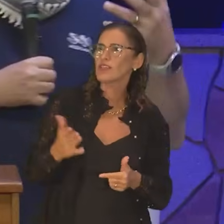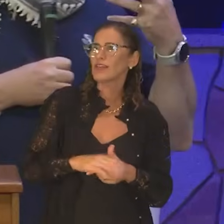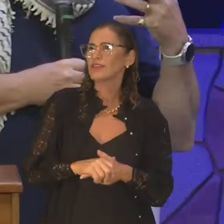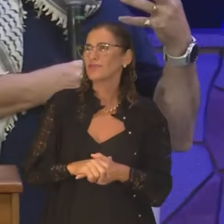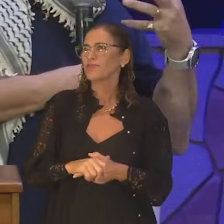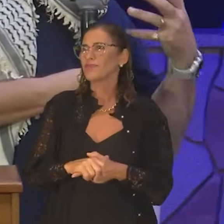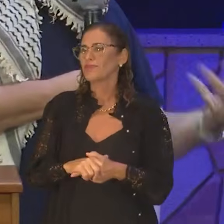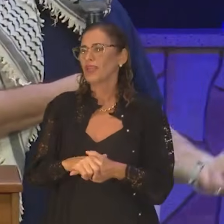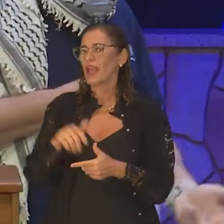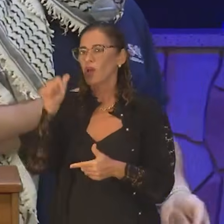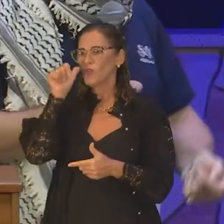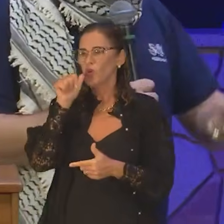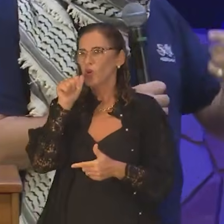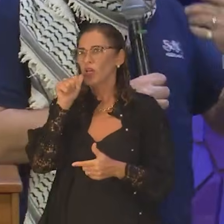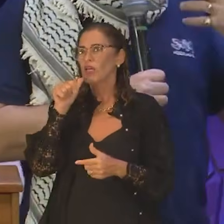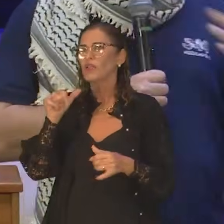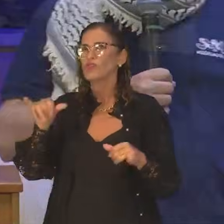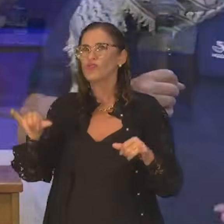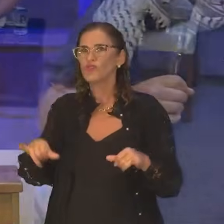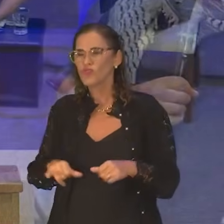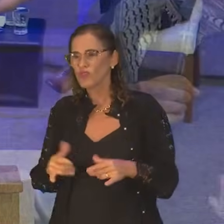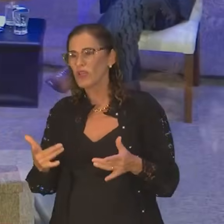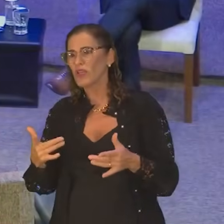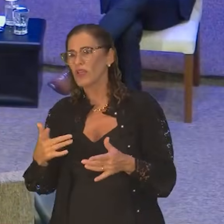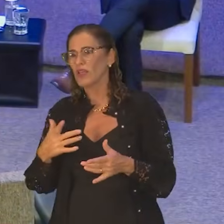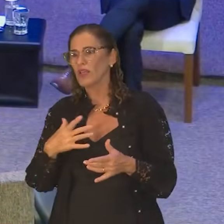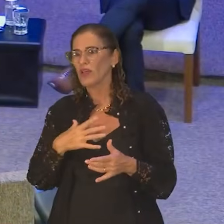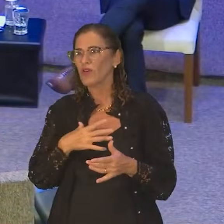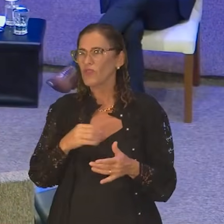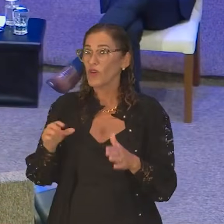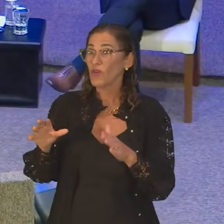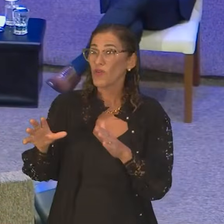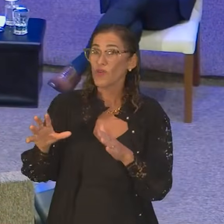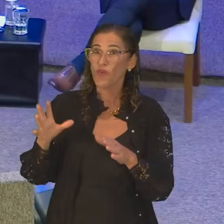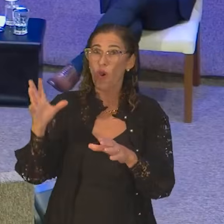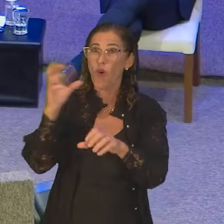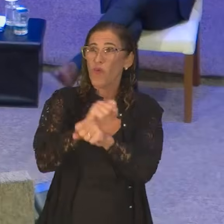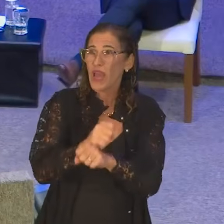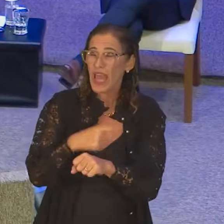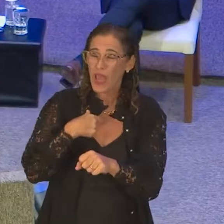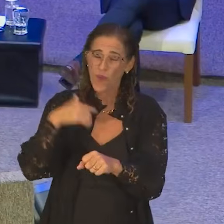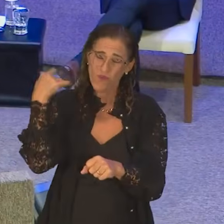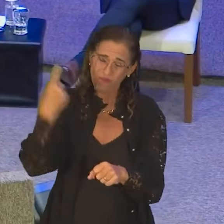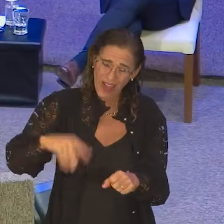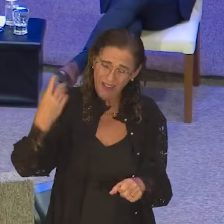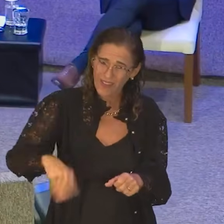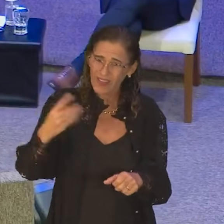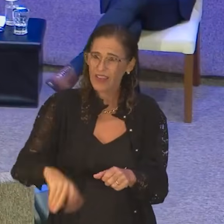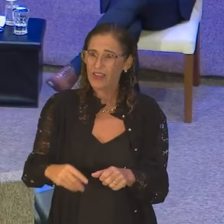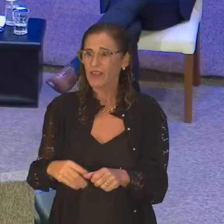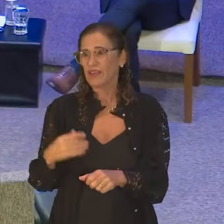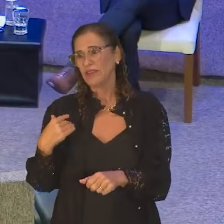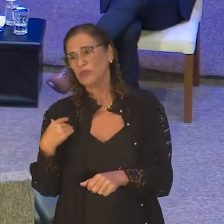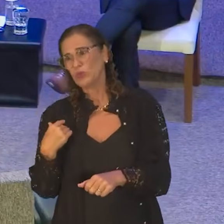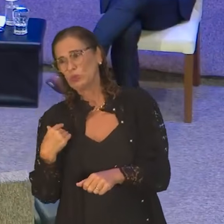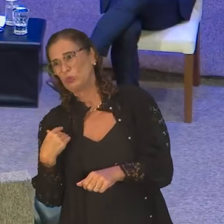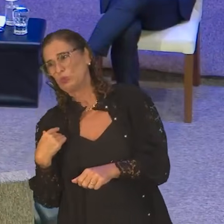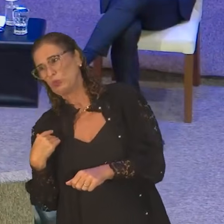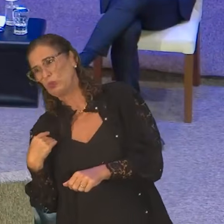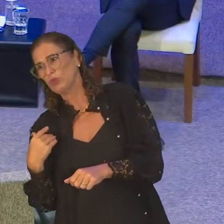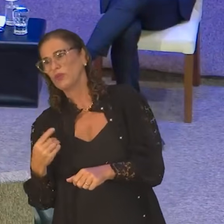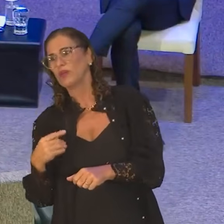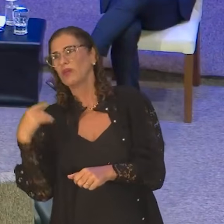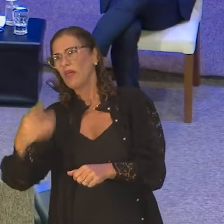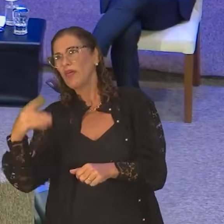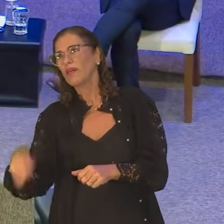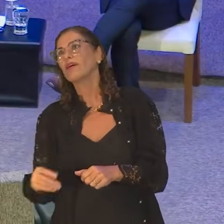ela sofreu 2 atentados, meu filho foi sequestrado uma vez, eu apanhei várias vezes, eu ando torto ali no caminho,